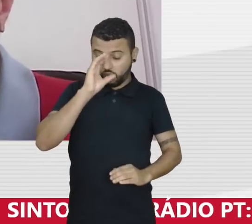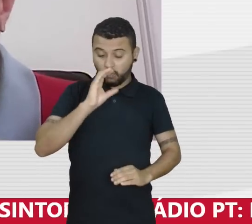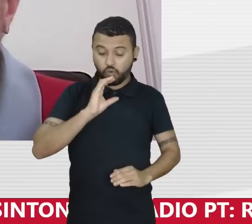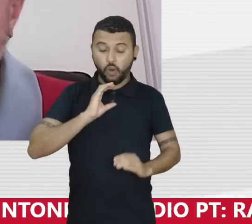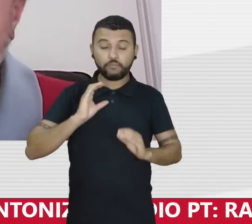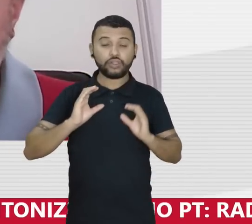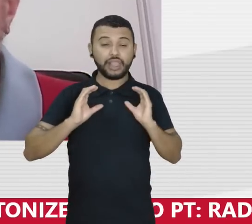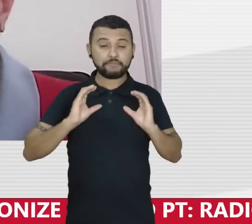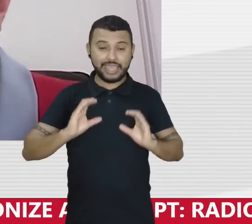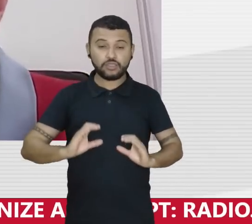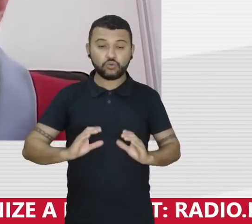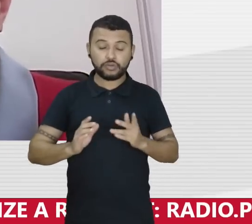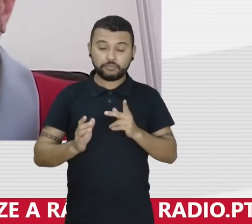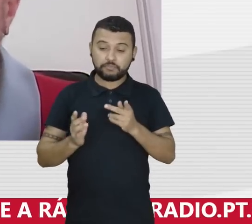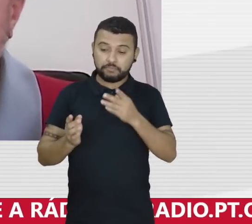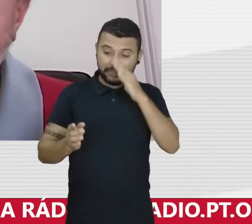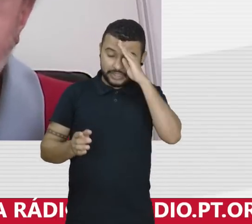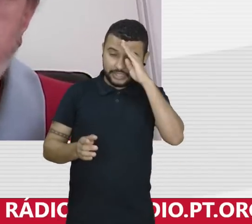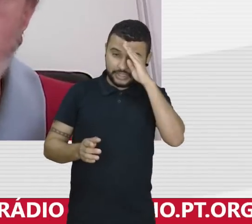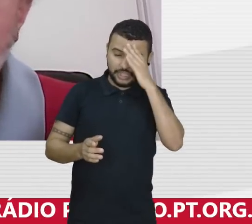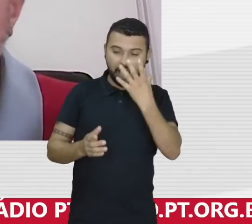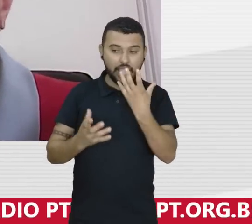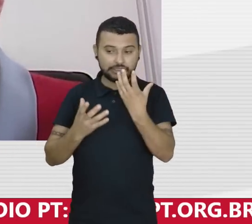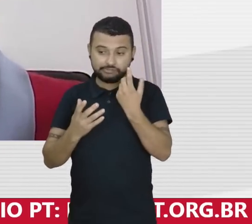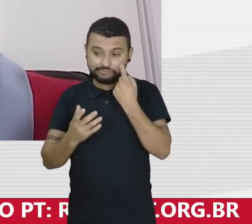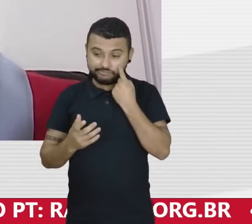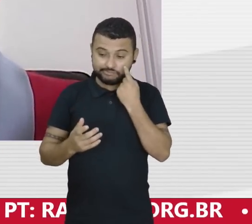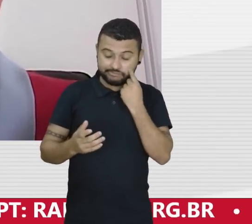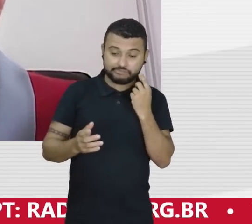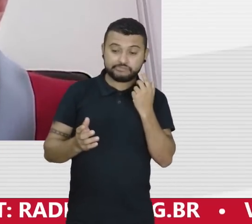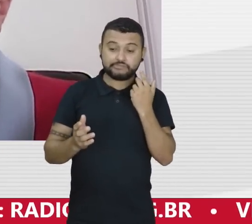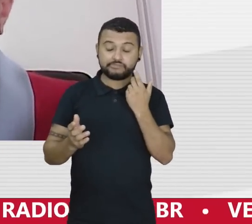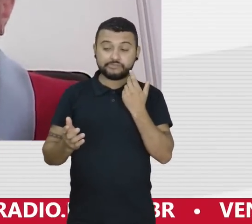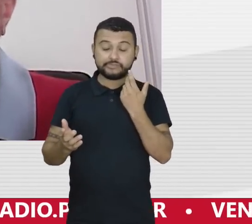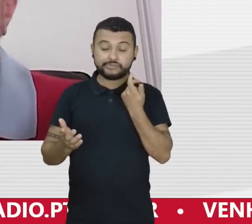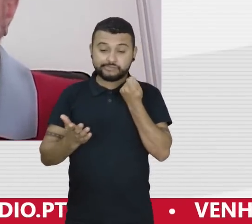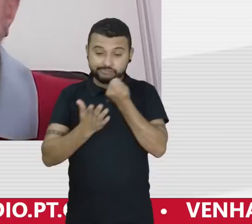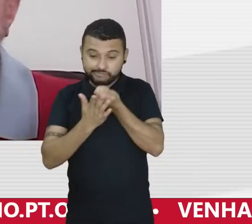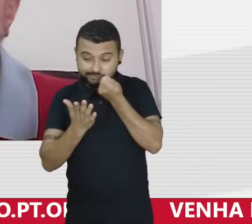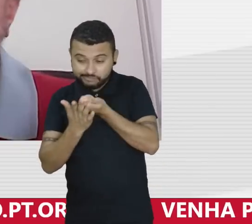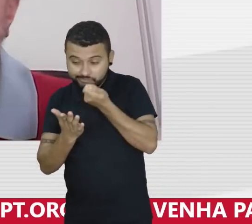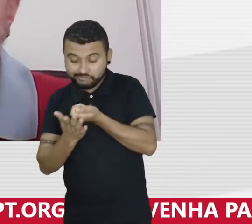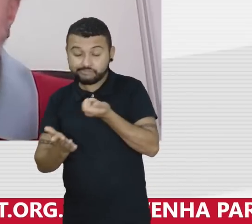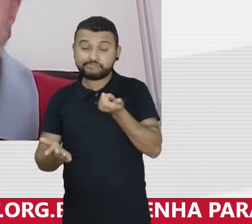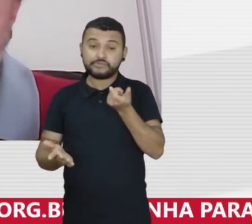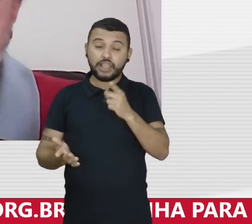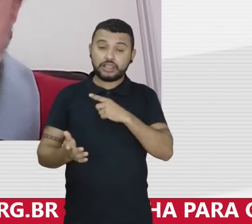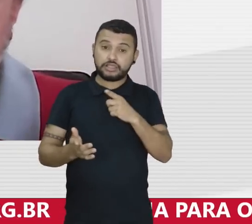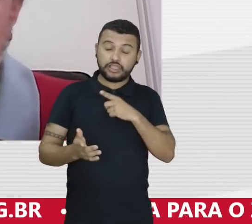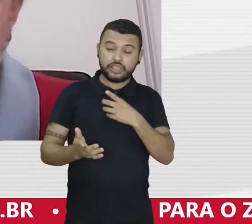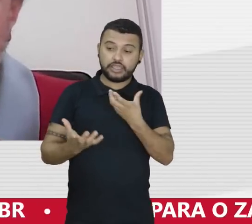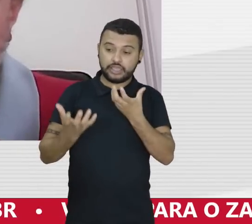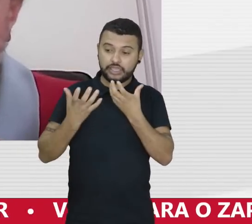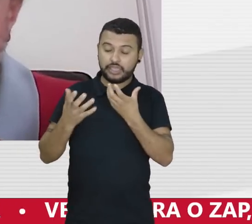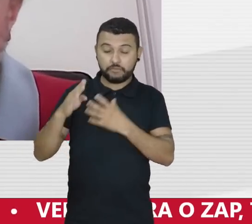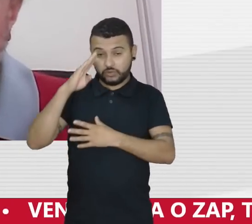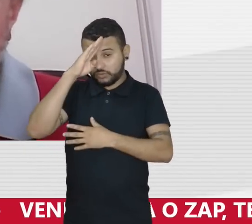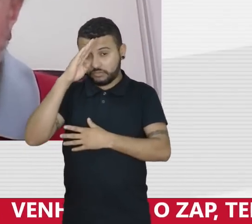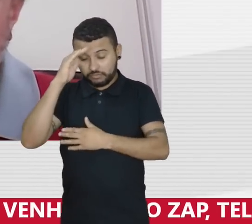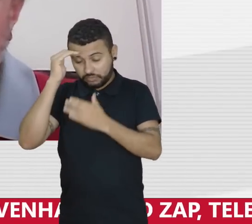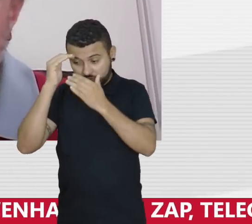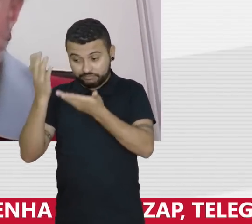comandantes militares que batem e assopram, né, se curvam e resistem, né, aos ditames do